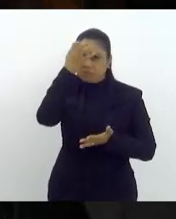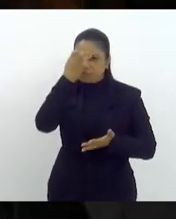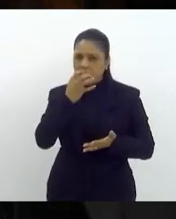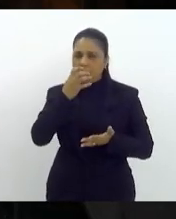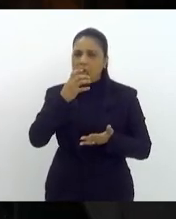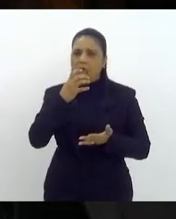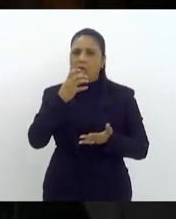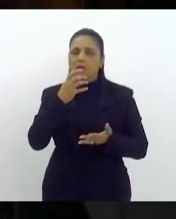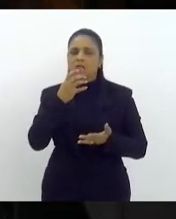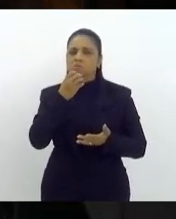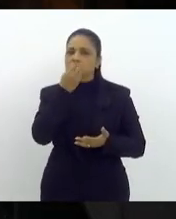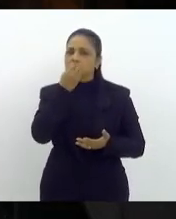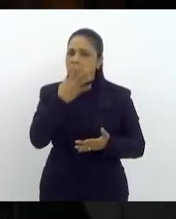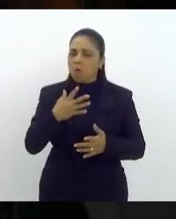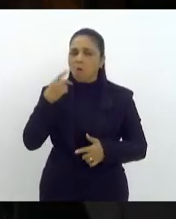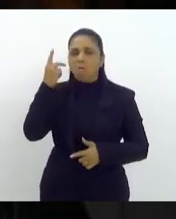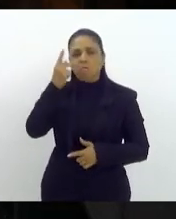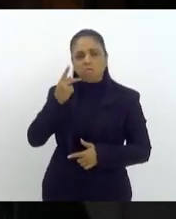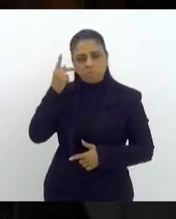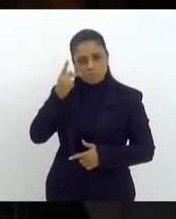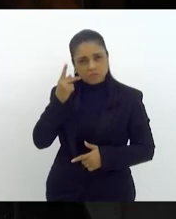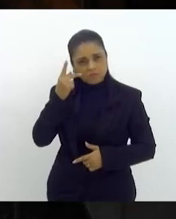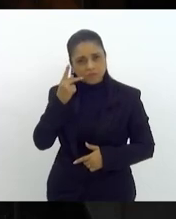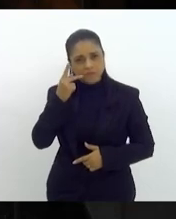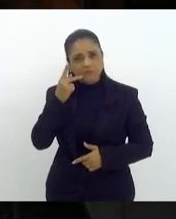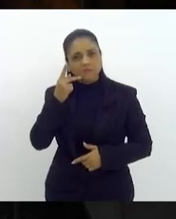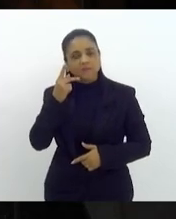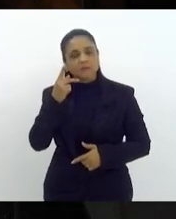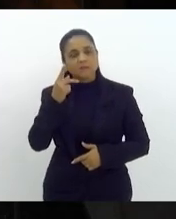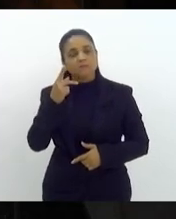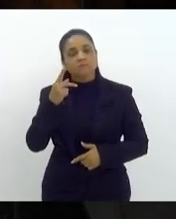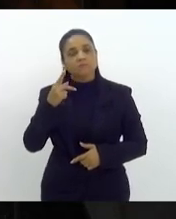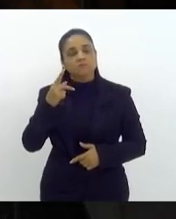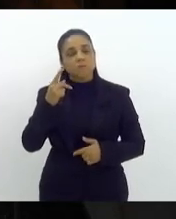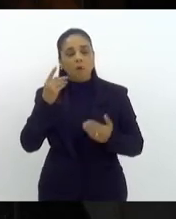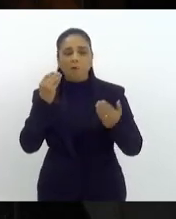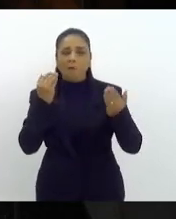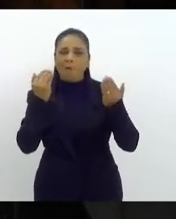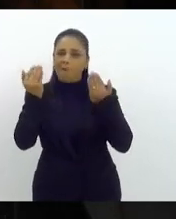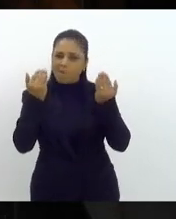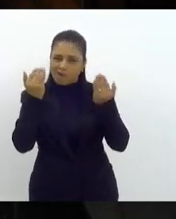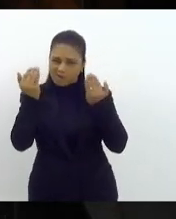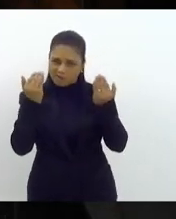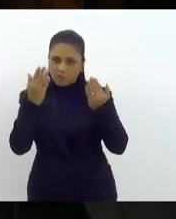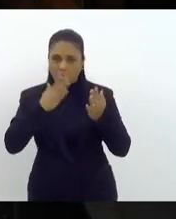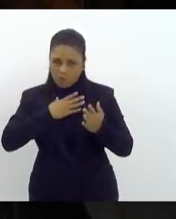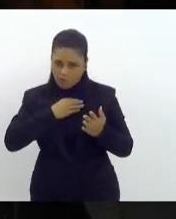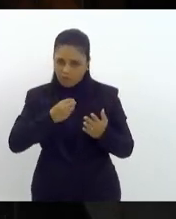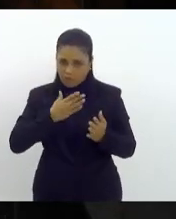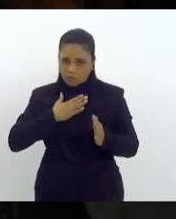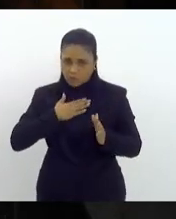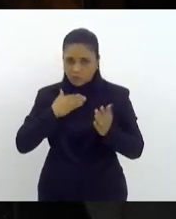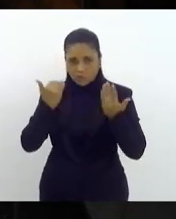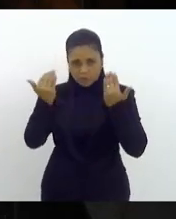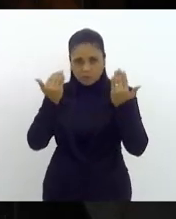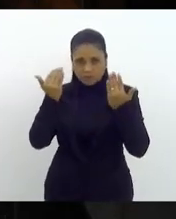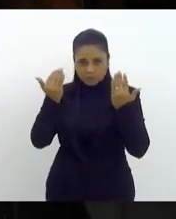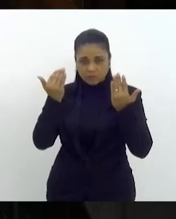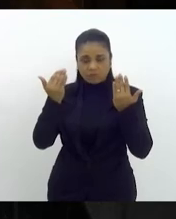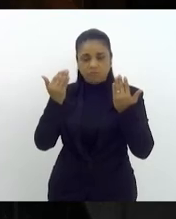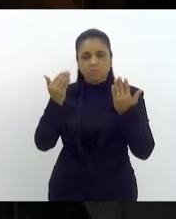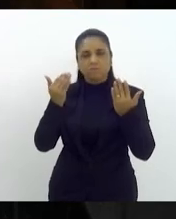parlamentar graças a Deus e ele fez analogia dizendo que uma certa